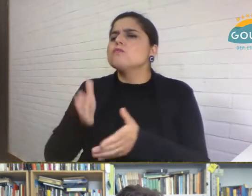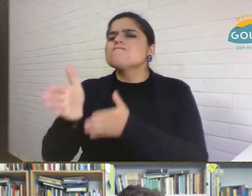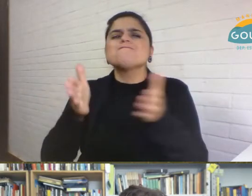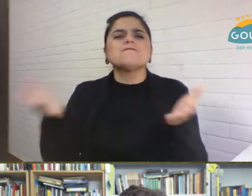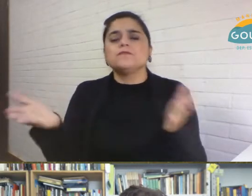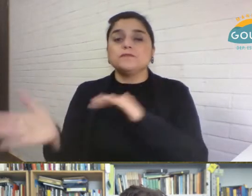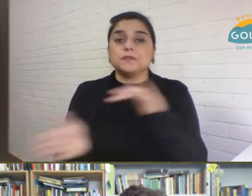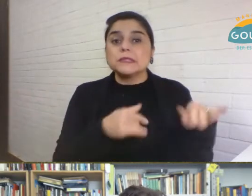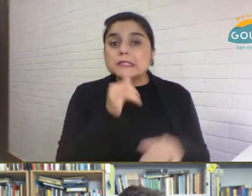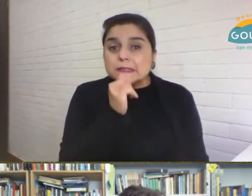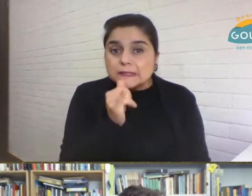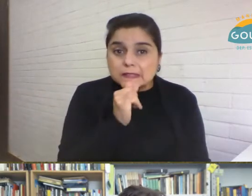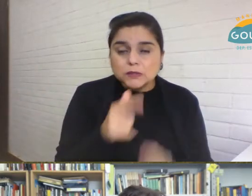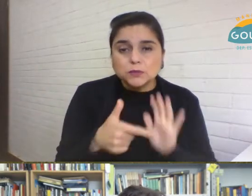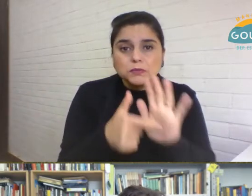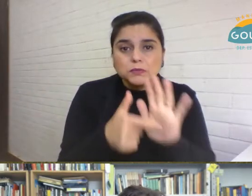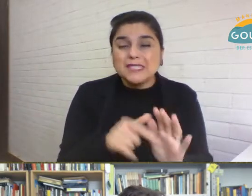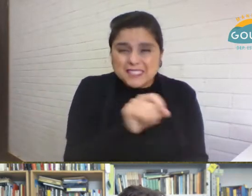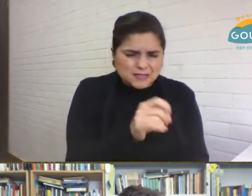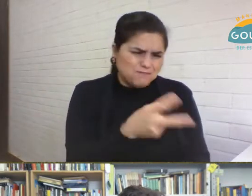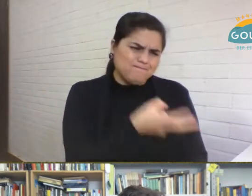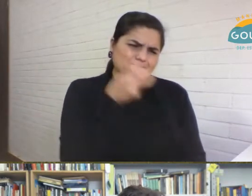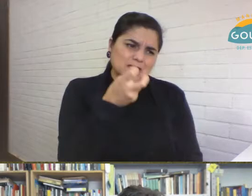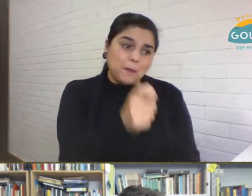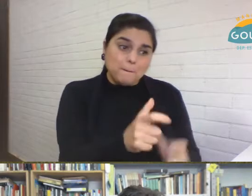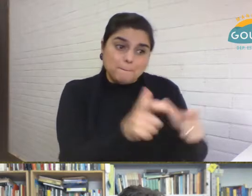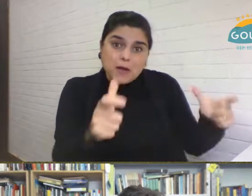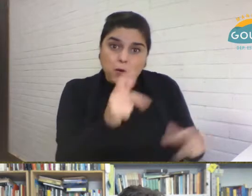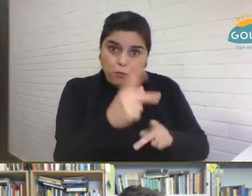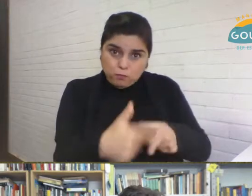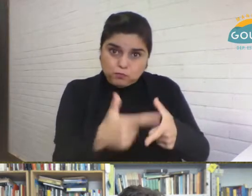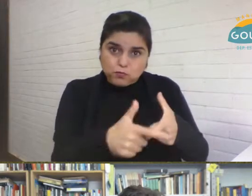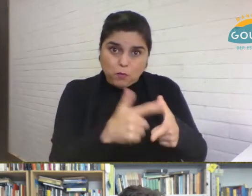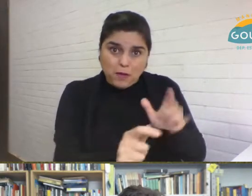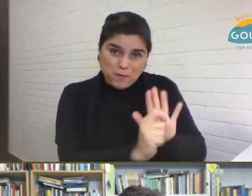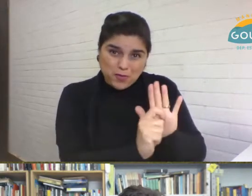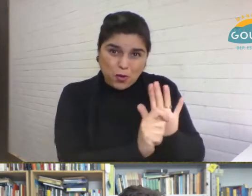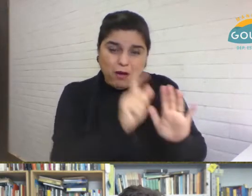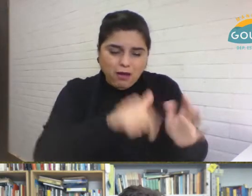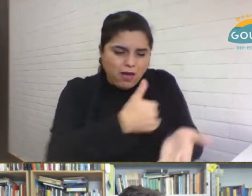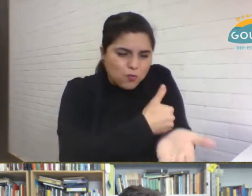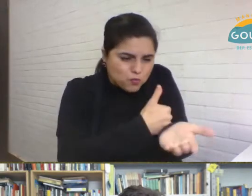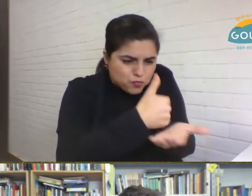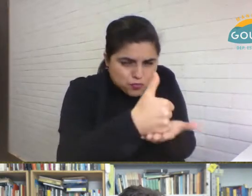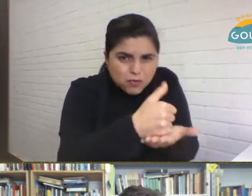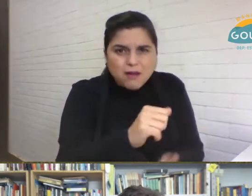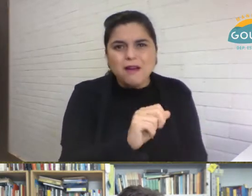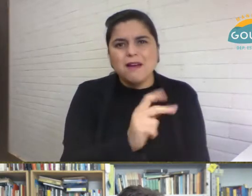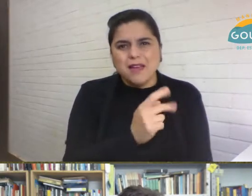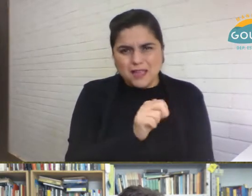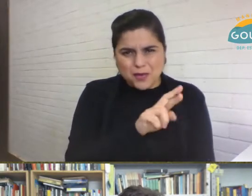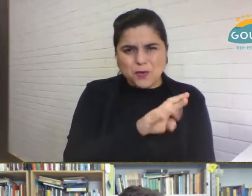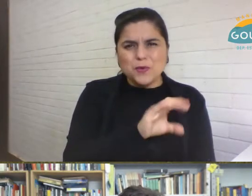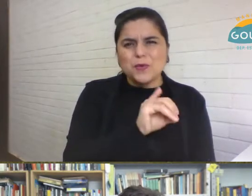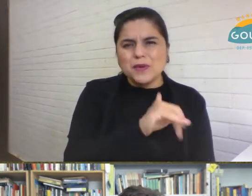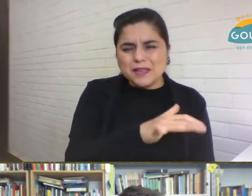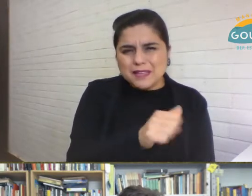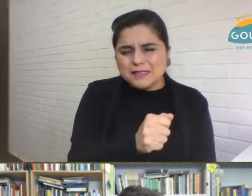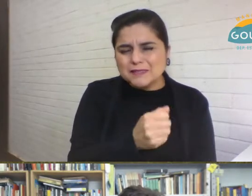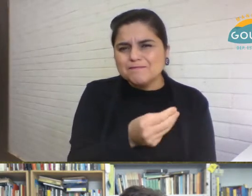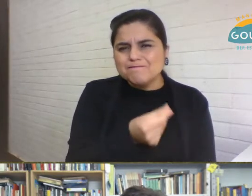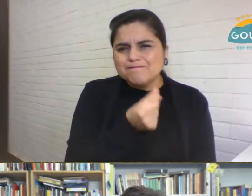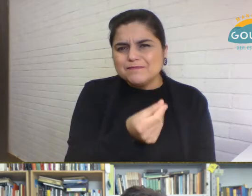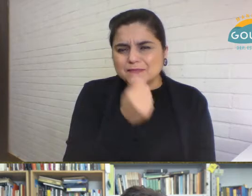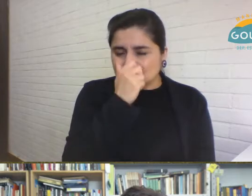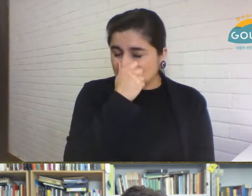sendo a heroína o problema, o inimigo público número 1 que enfrentávamos na altura, mesmo entre